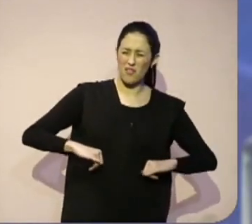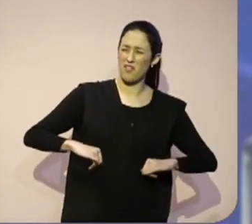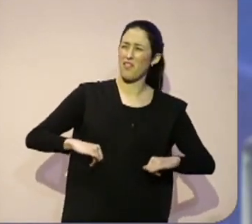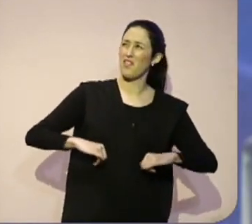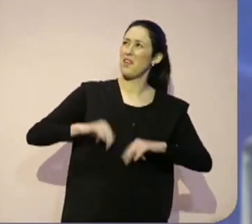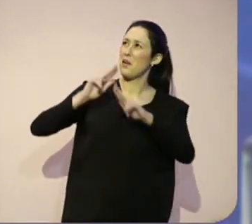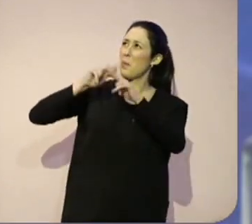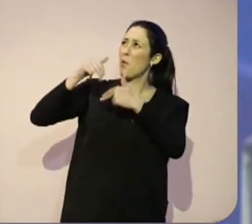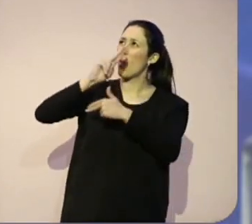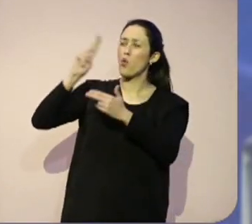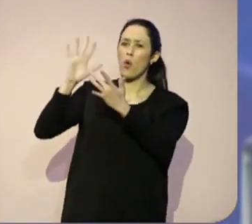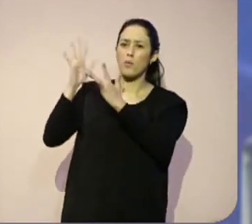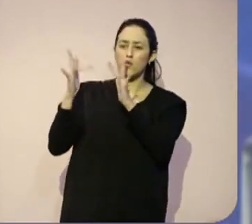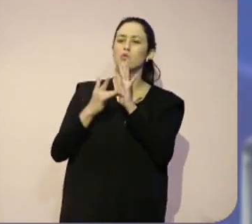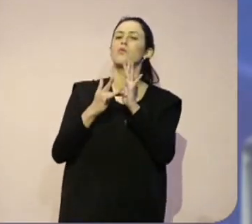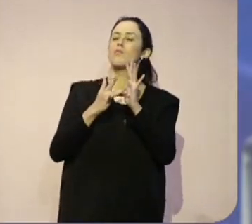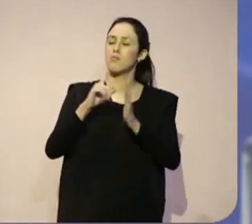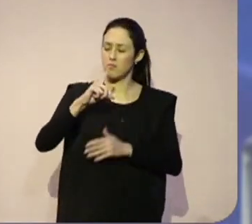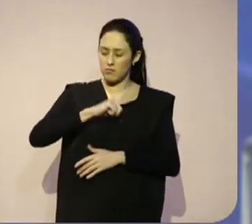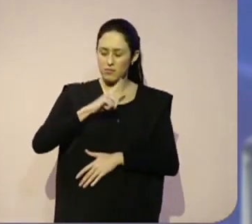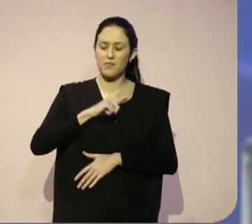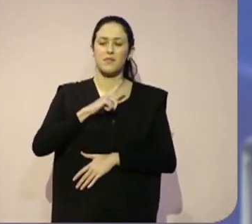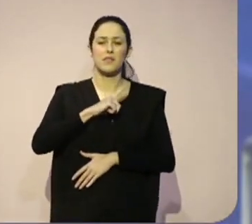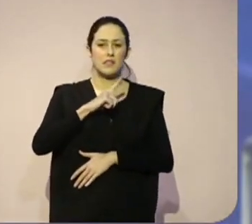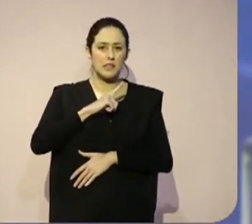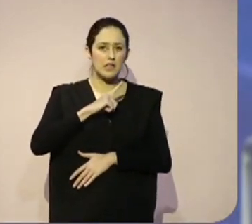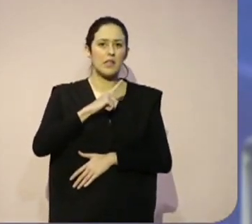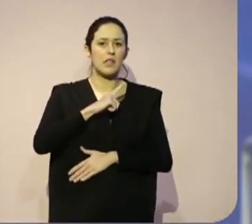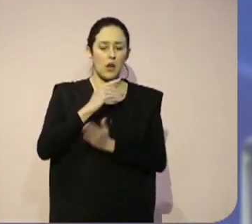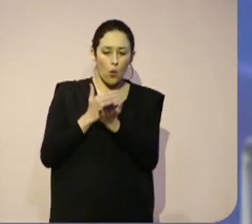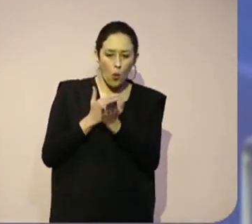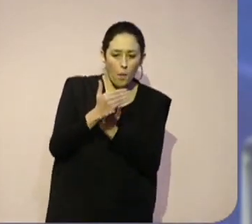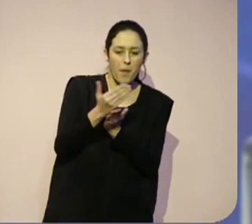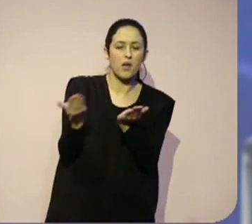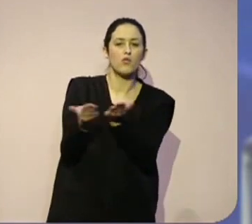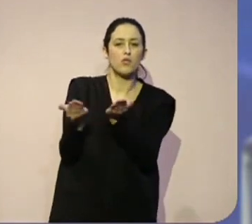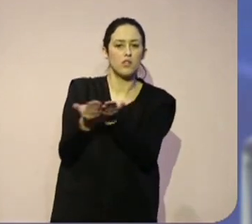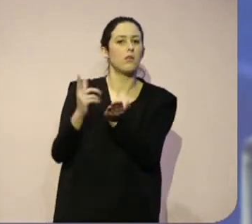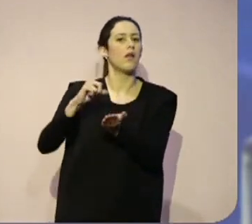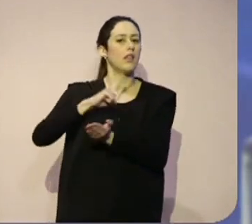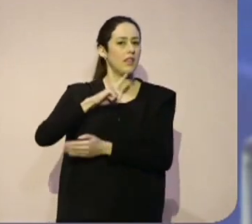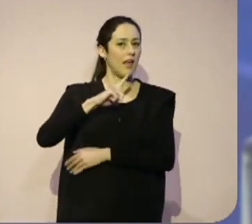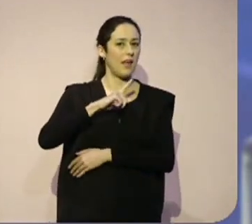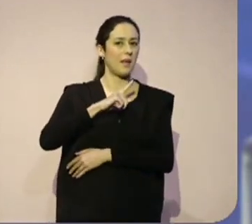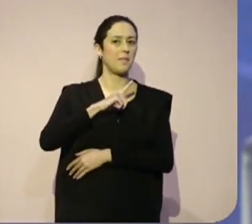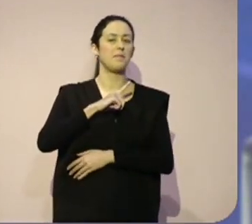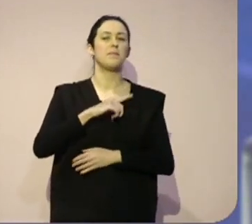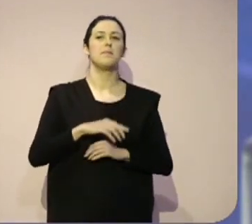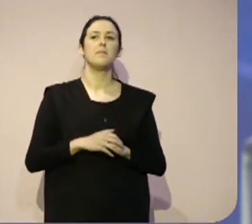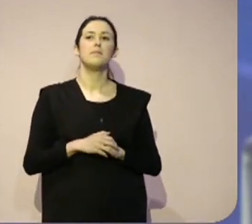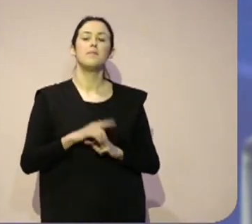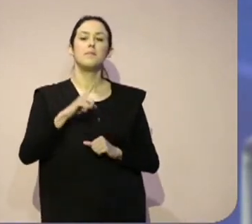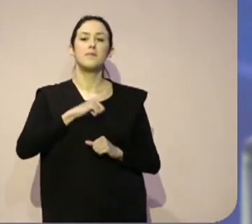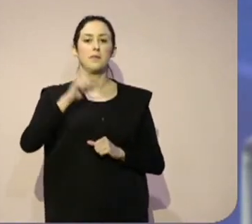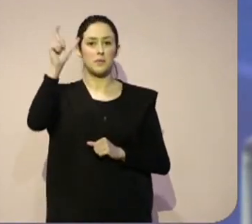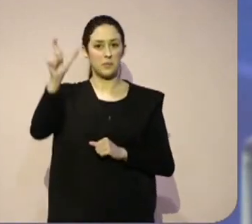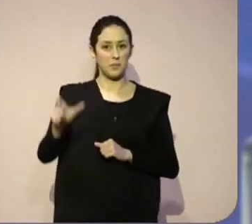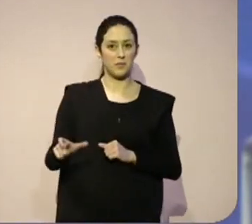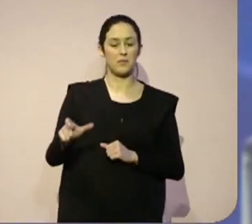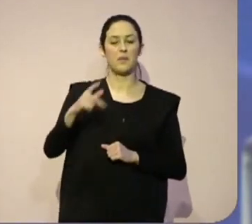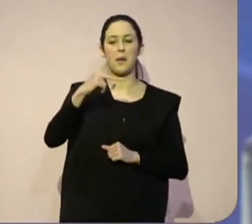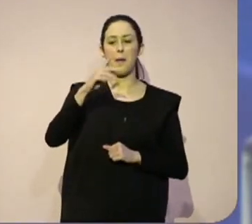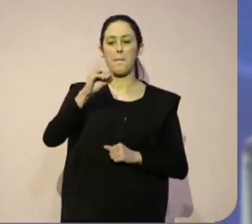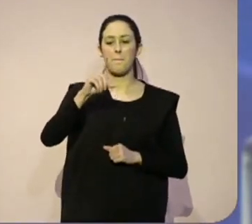propagar muito no cristianismo, no começo do cristianismo. Um pai da igreja chamado Policarpo